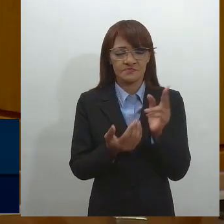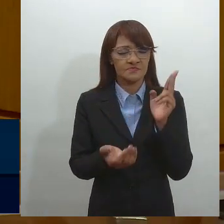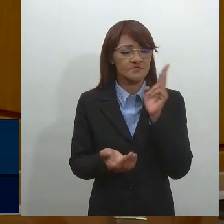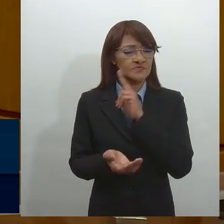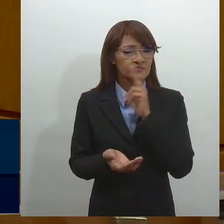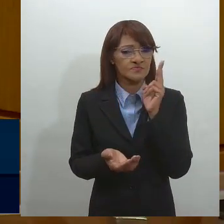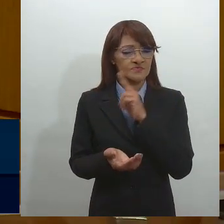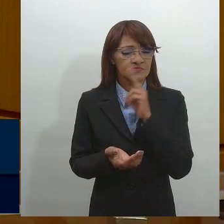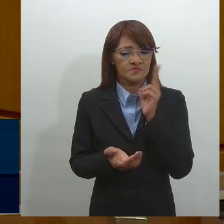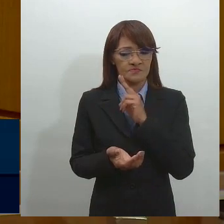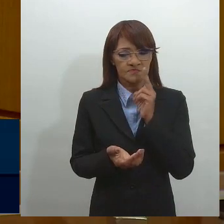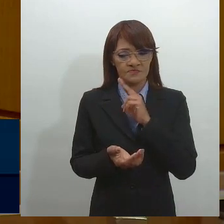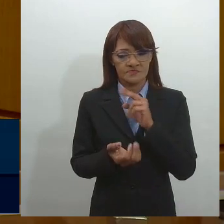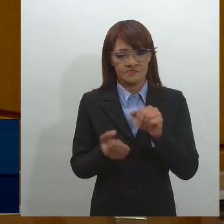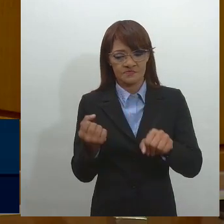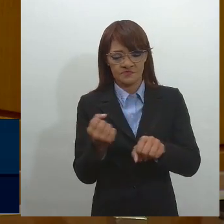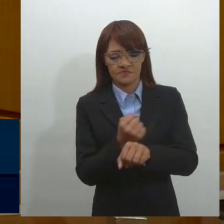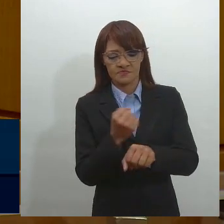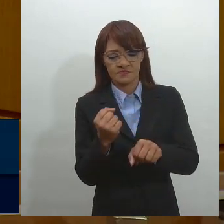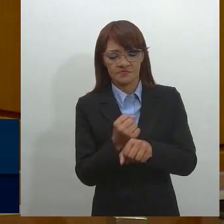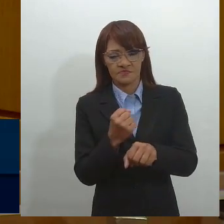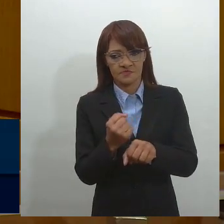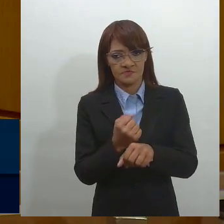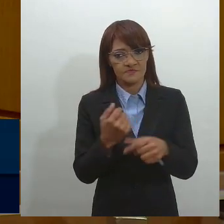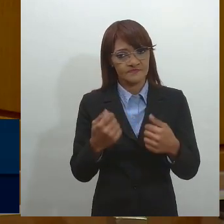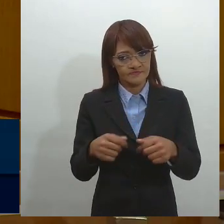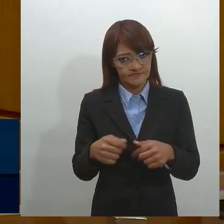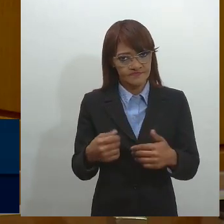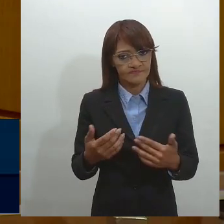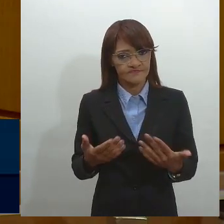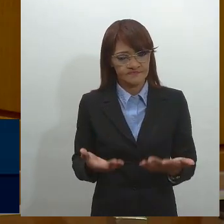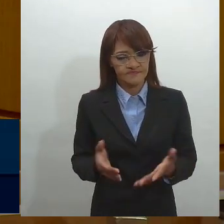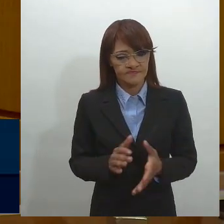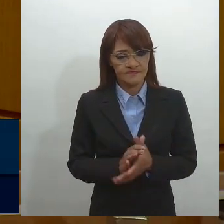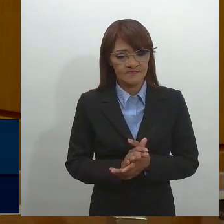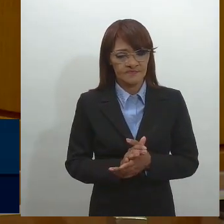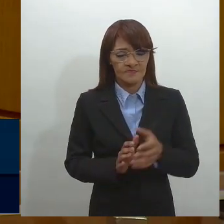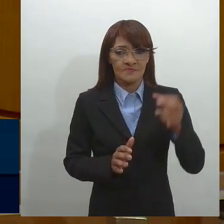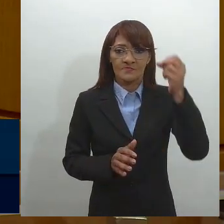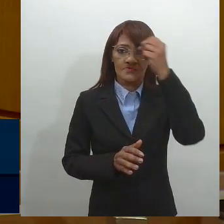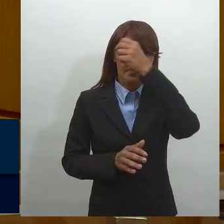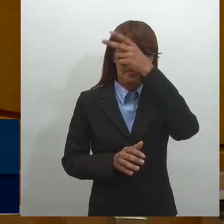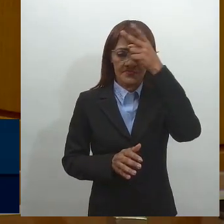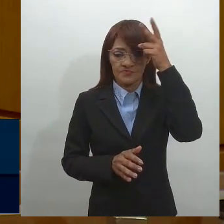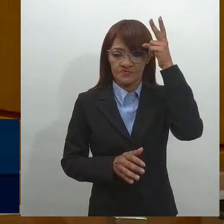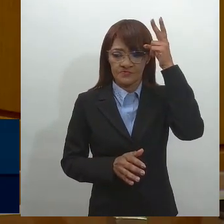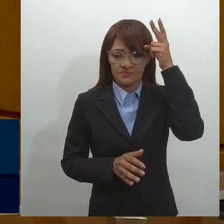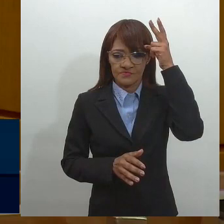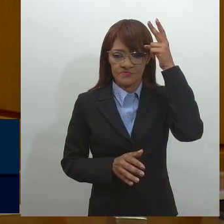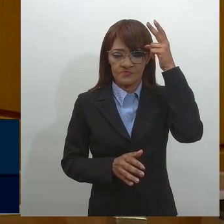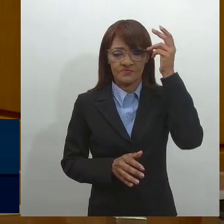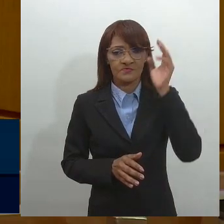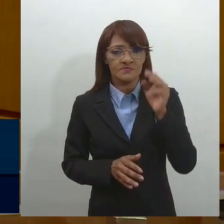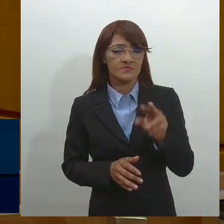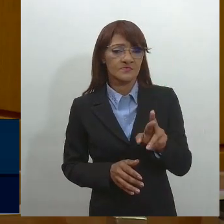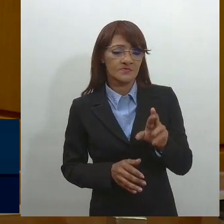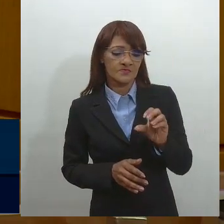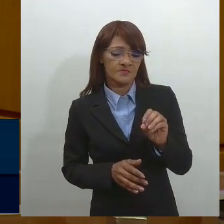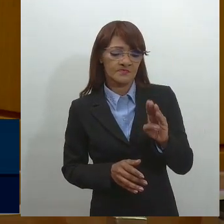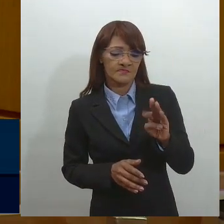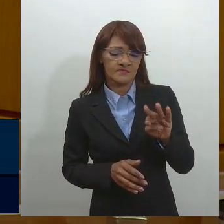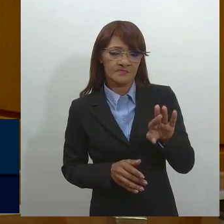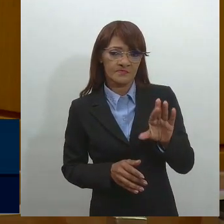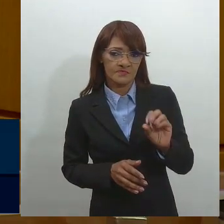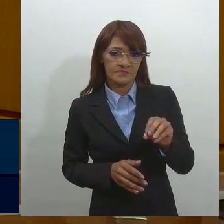reformas. É preciso que o prefeito Alberto Macedo abra um espaço de diálogo, né, com